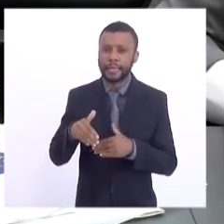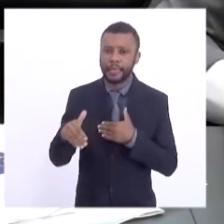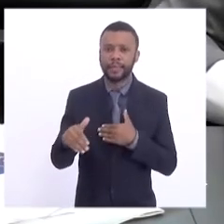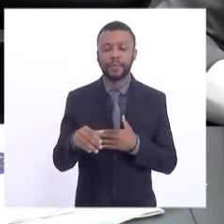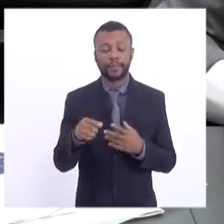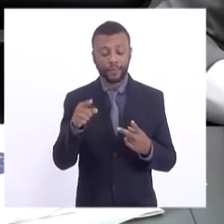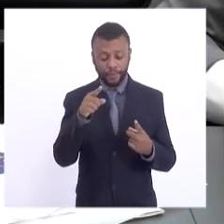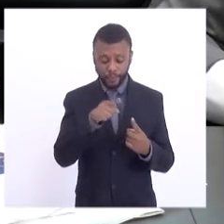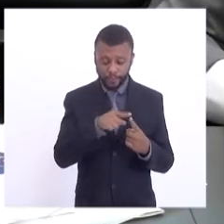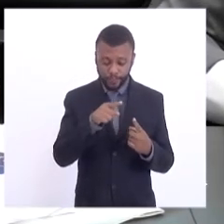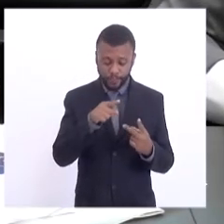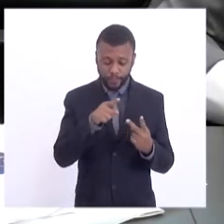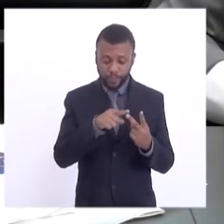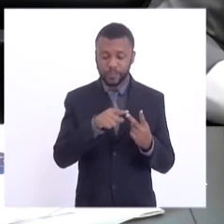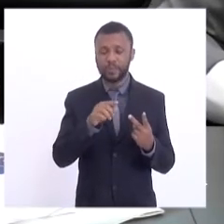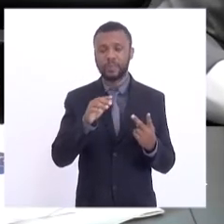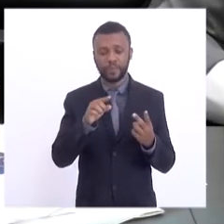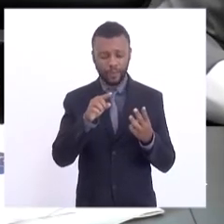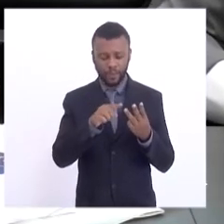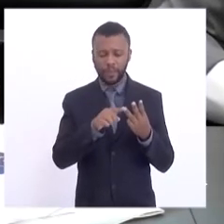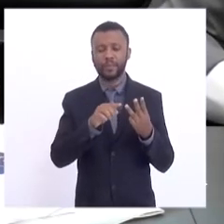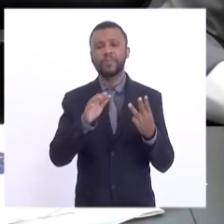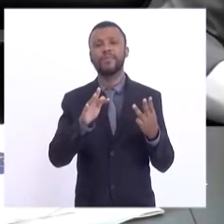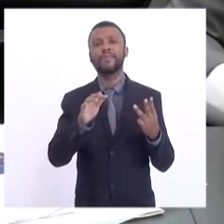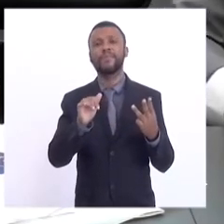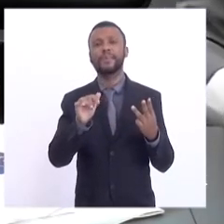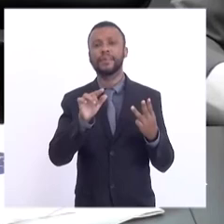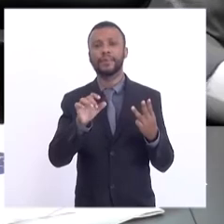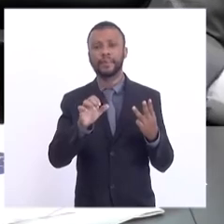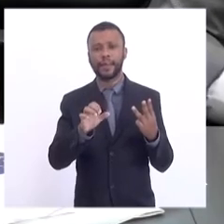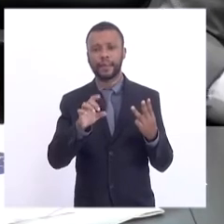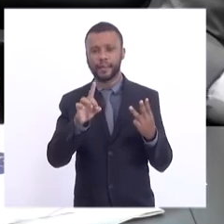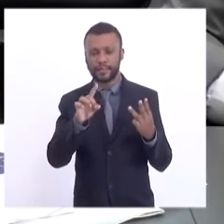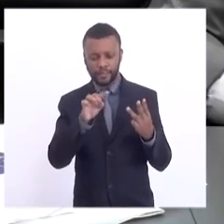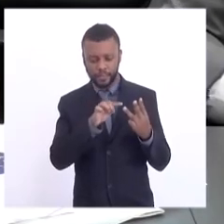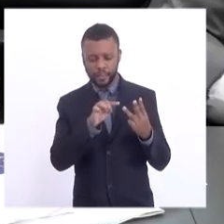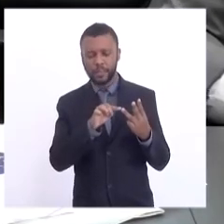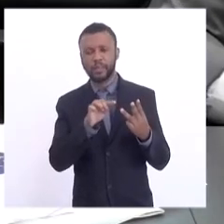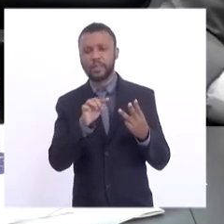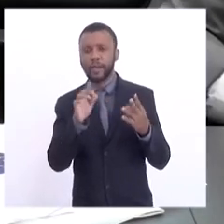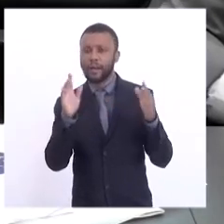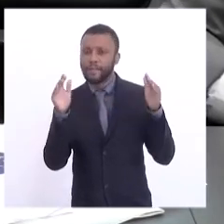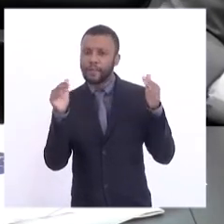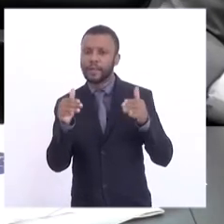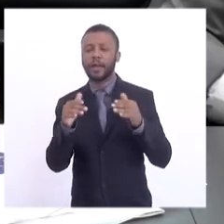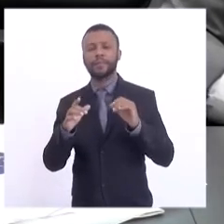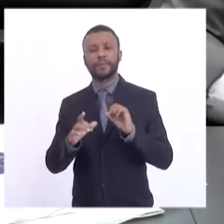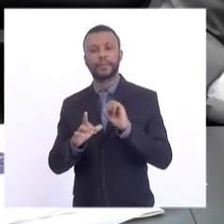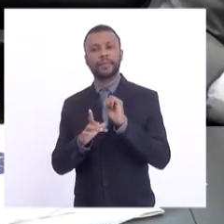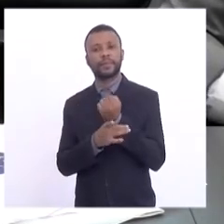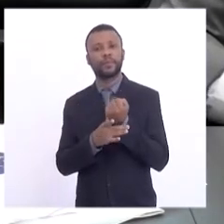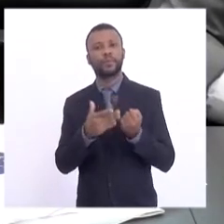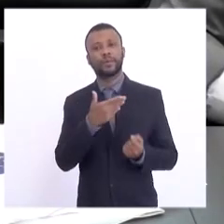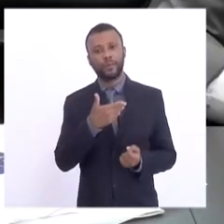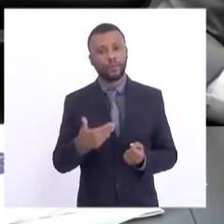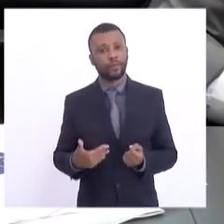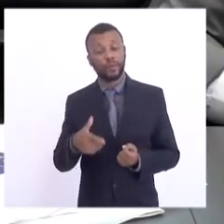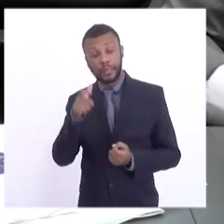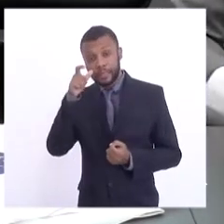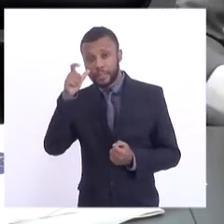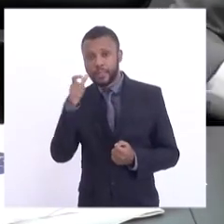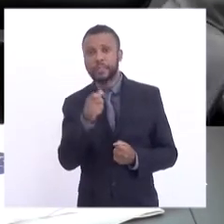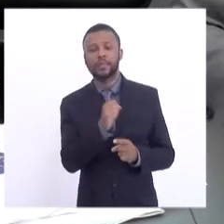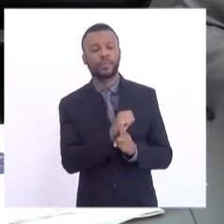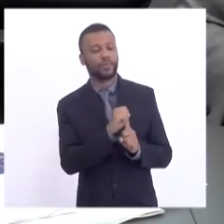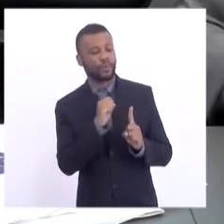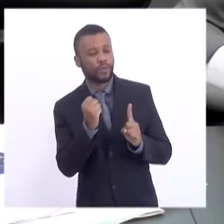no fiset que é um fundo também de investimento voltado para a segurança pública Mas também de interesse social